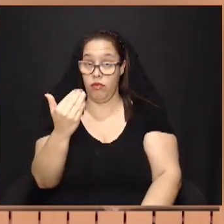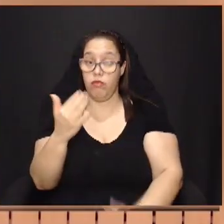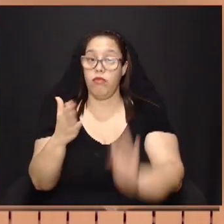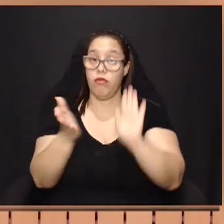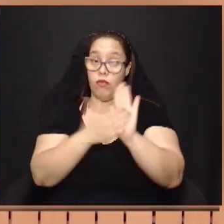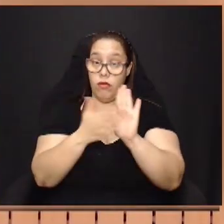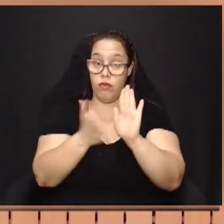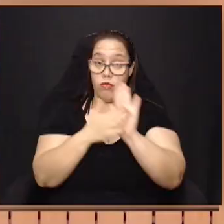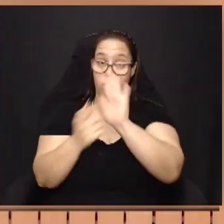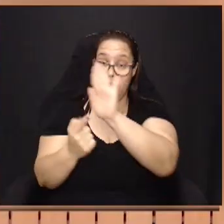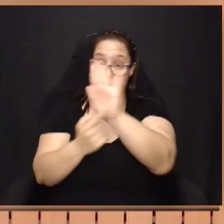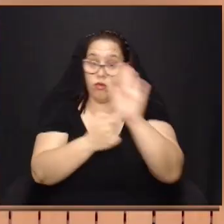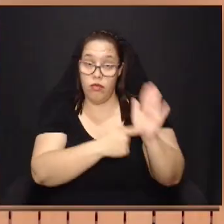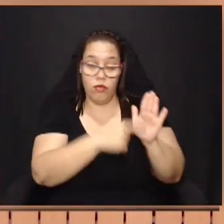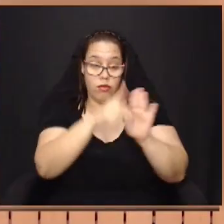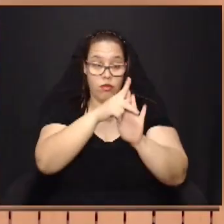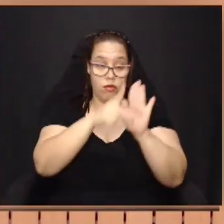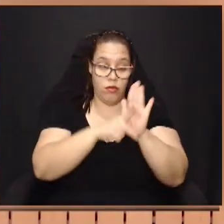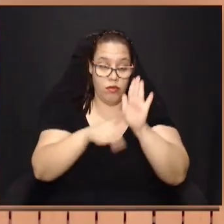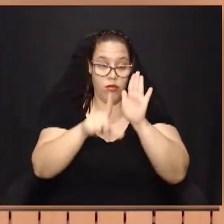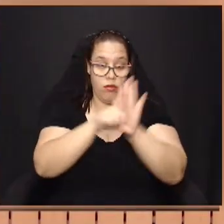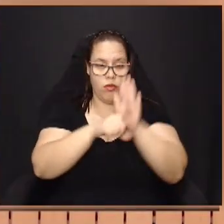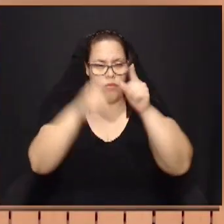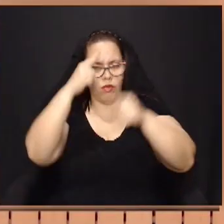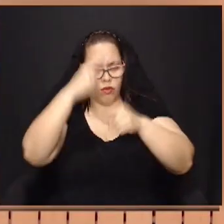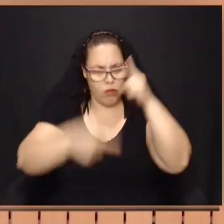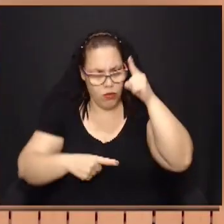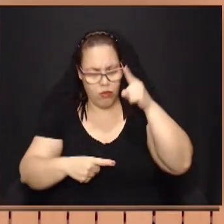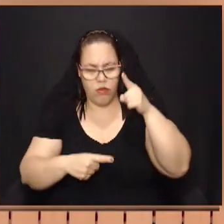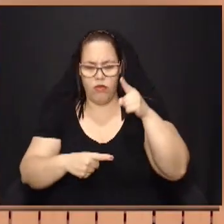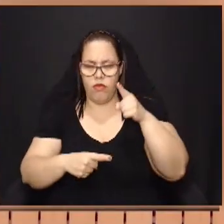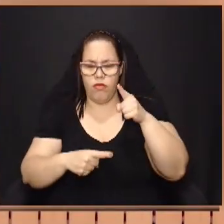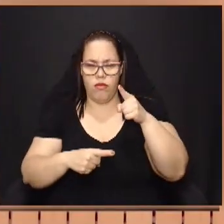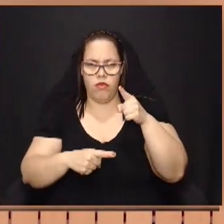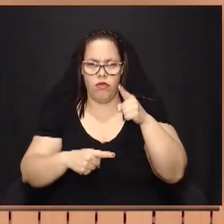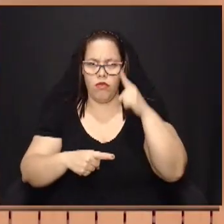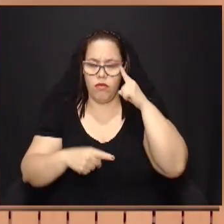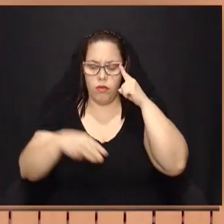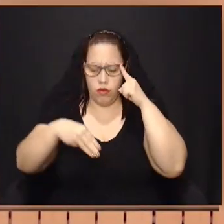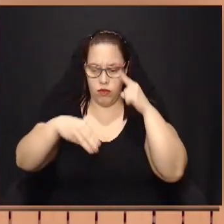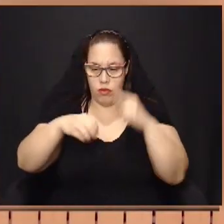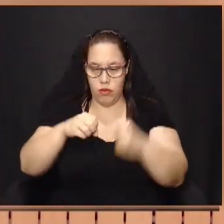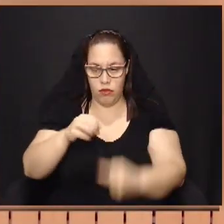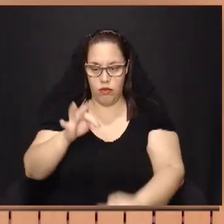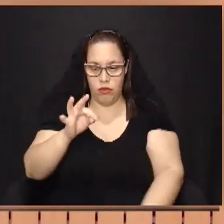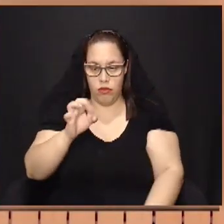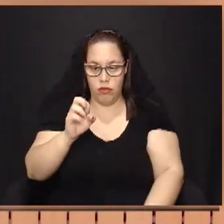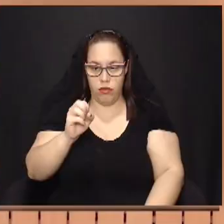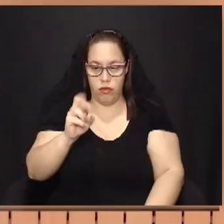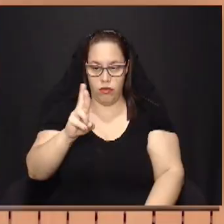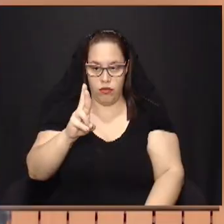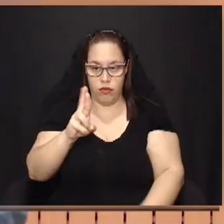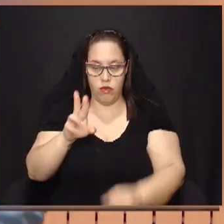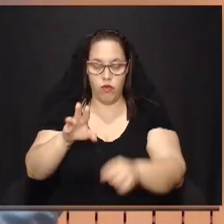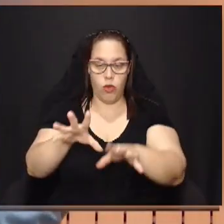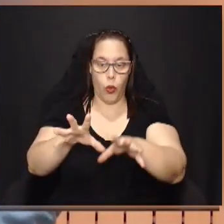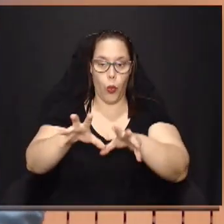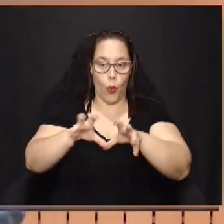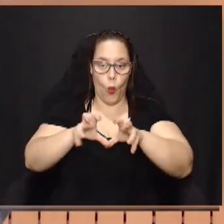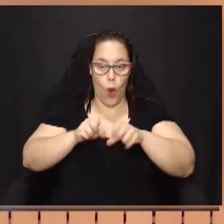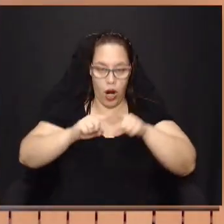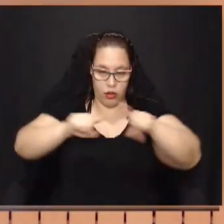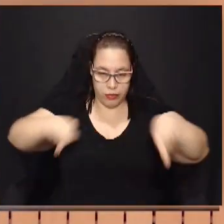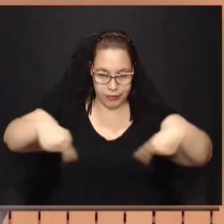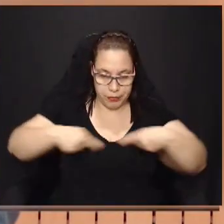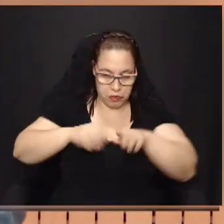um projeto de lei para proibir o funcionamento de motores de sucção em piscinas de uso coletivo sem